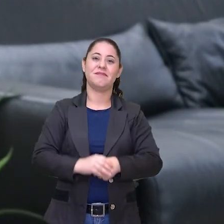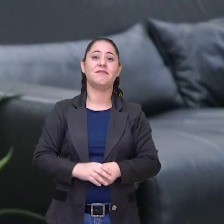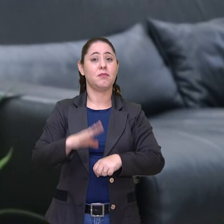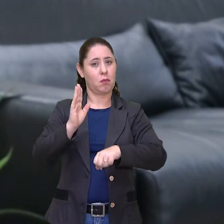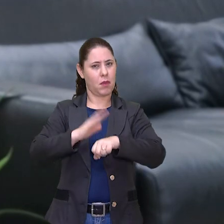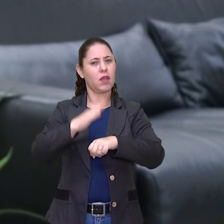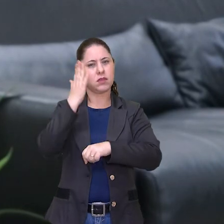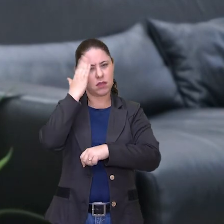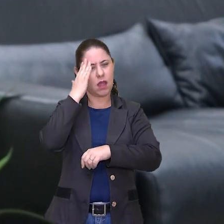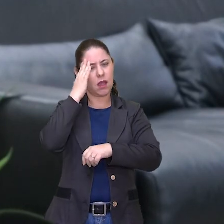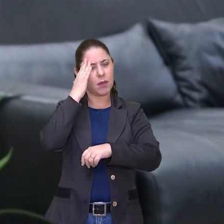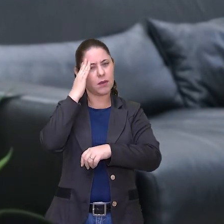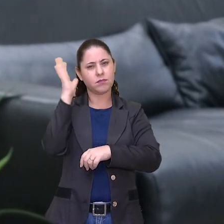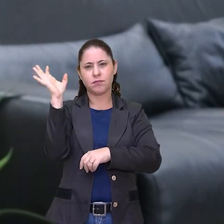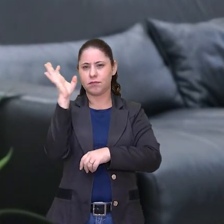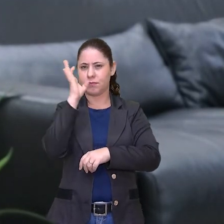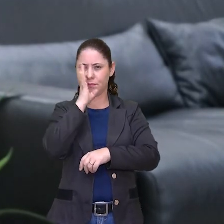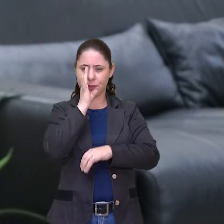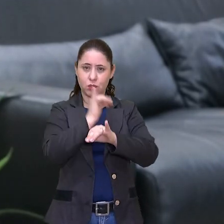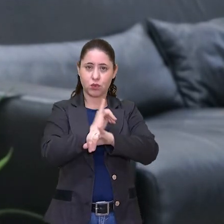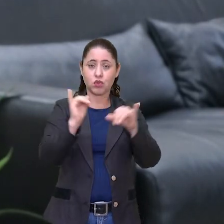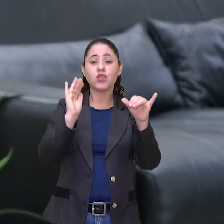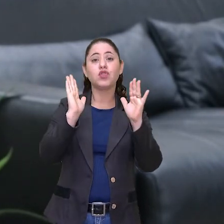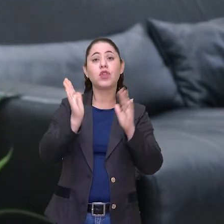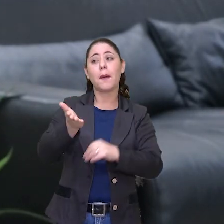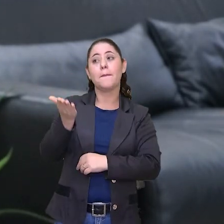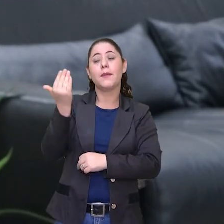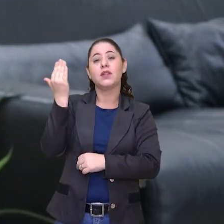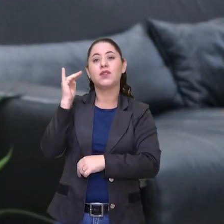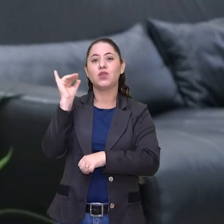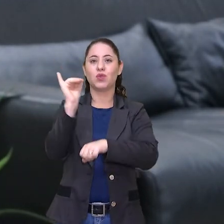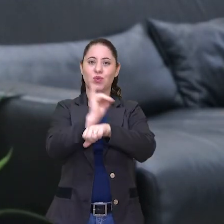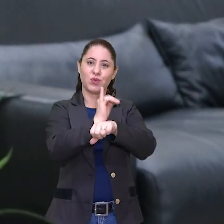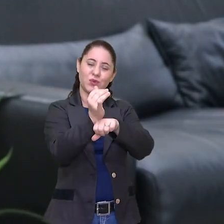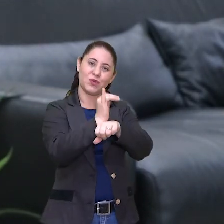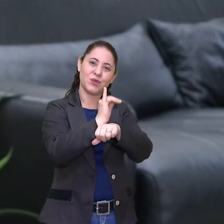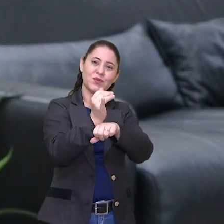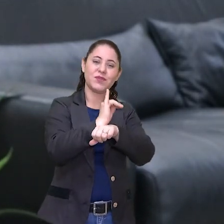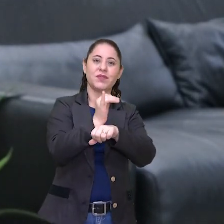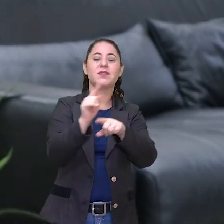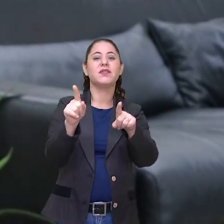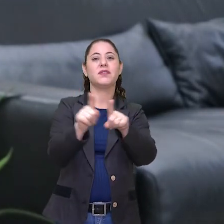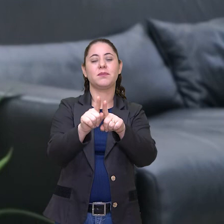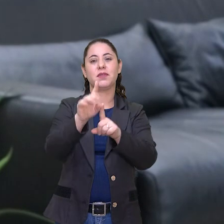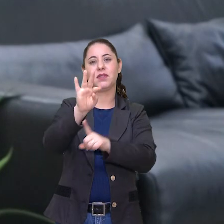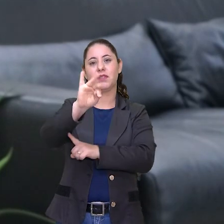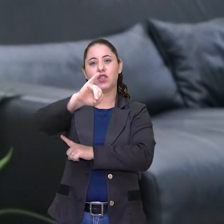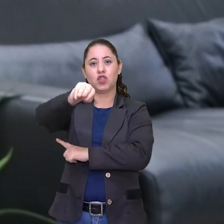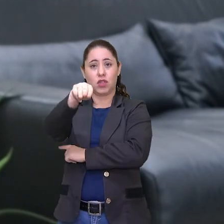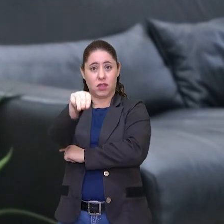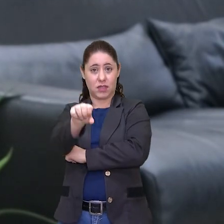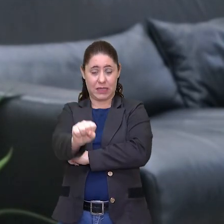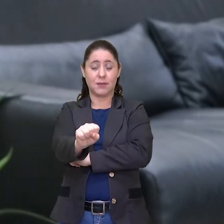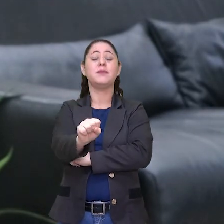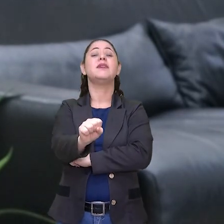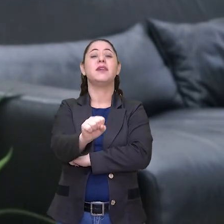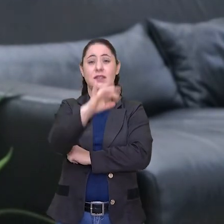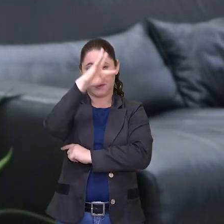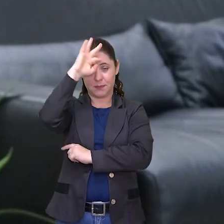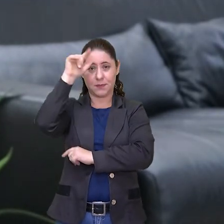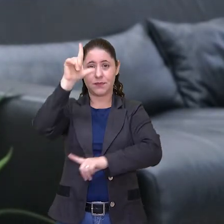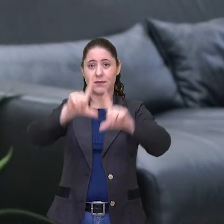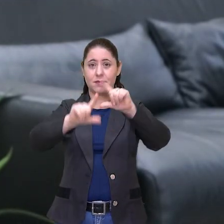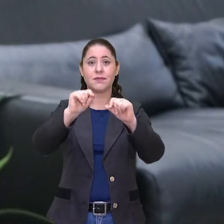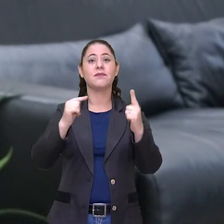de hoje termina aqui, mas saiba que você pode assistir aos programas já exibidos no YouTube, nos canais do Tribunal de Justiça de